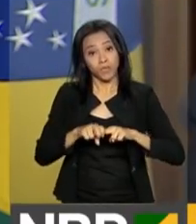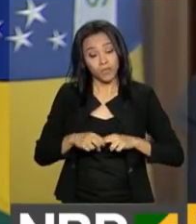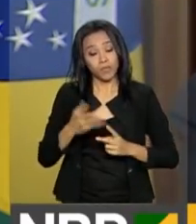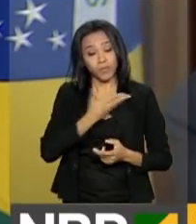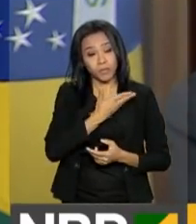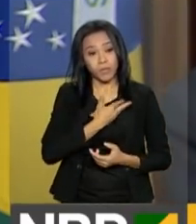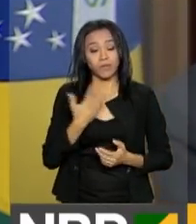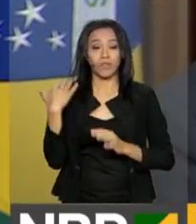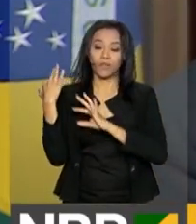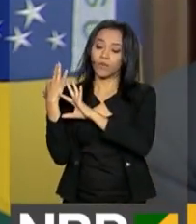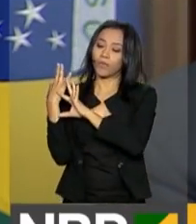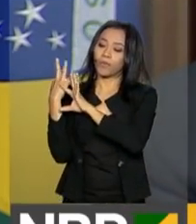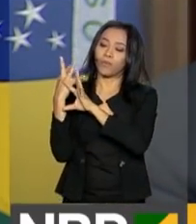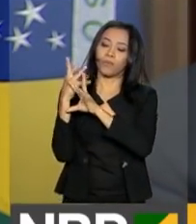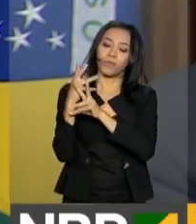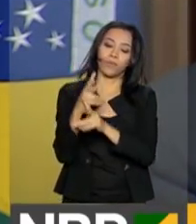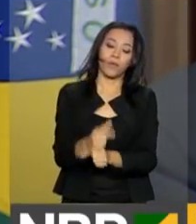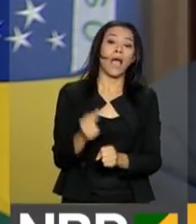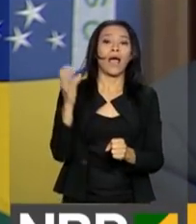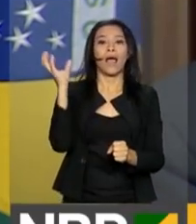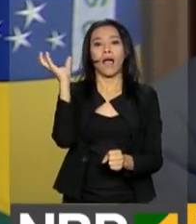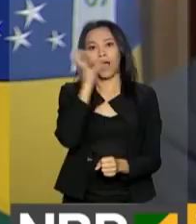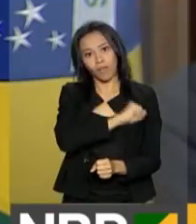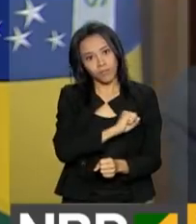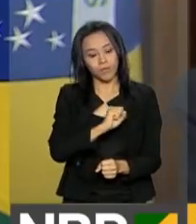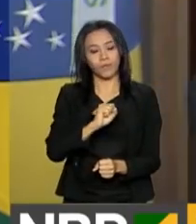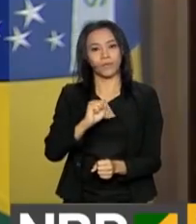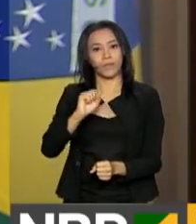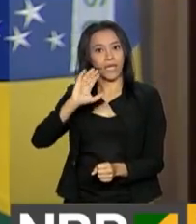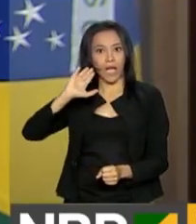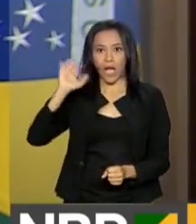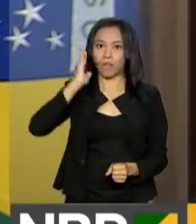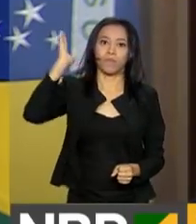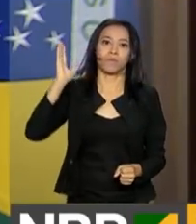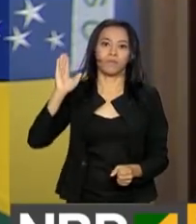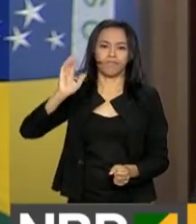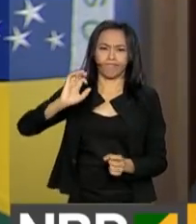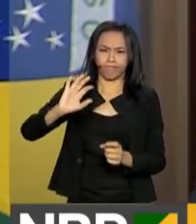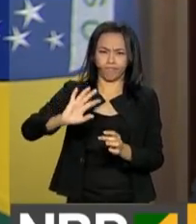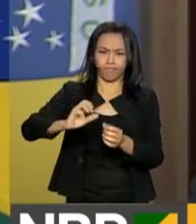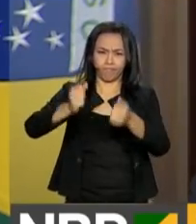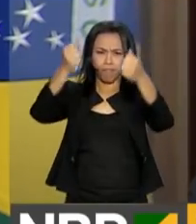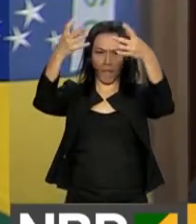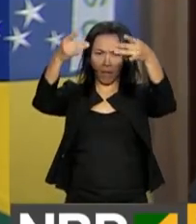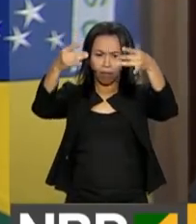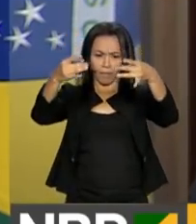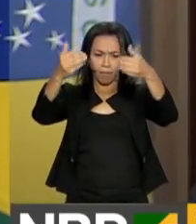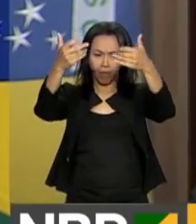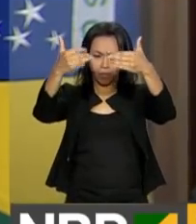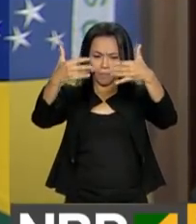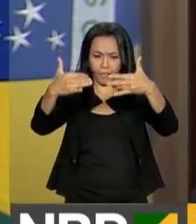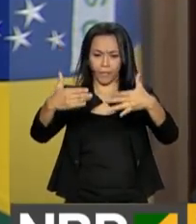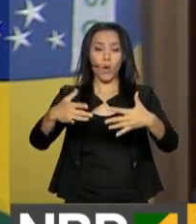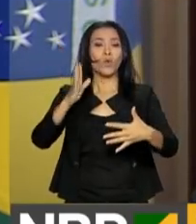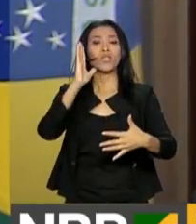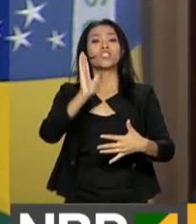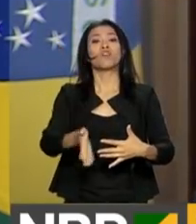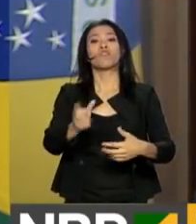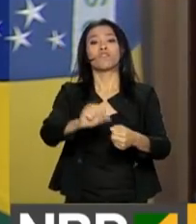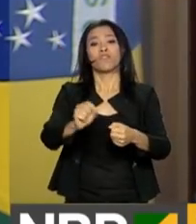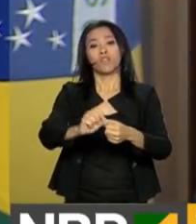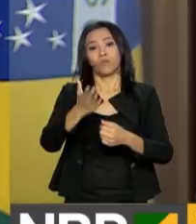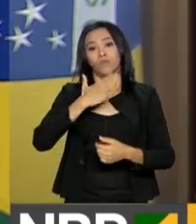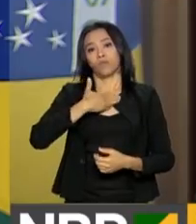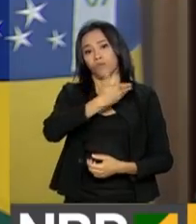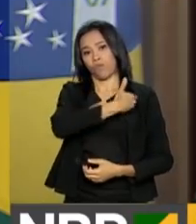eu fiz aqui um breve se unir rápido e ver nós relato do que foi feito no governo que tem 1 ano e 11